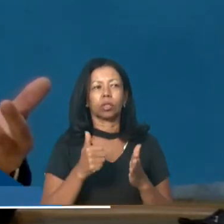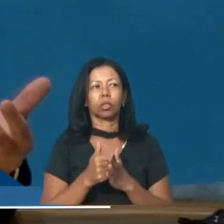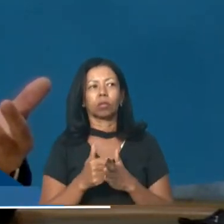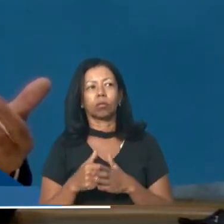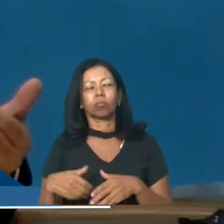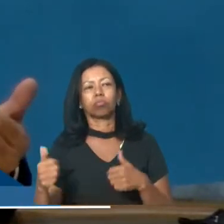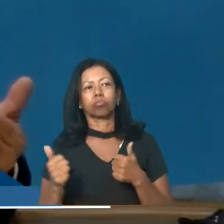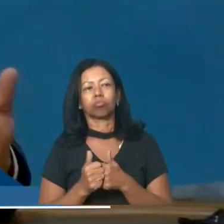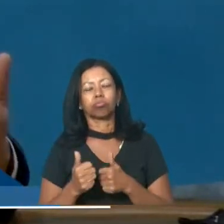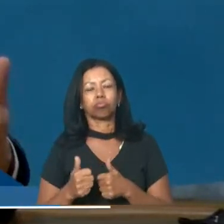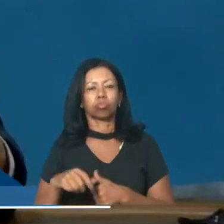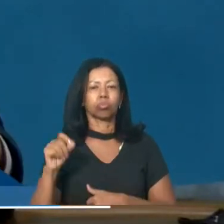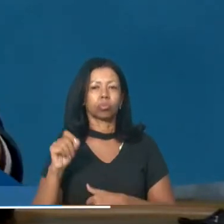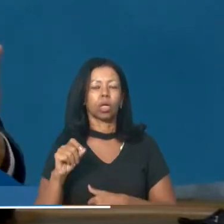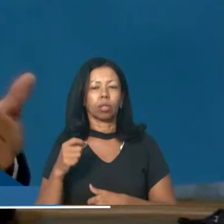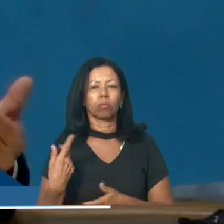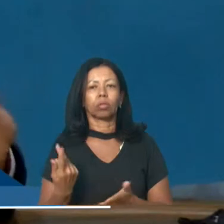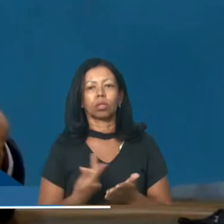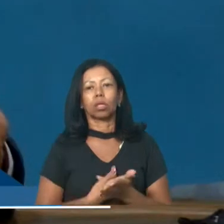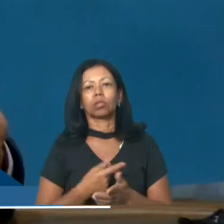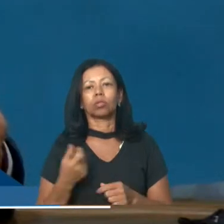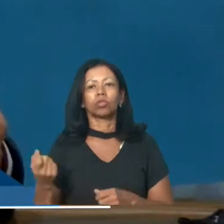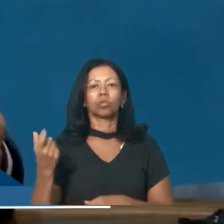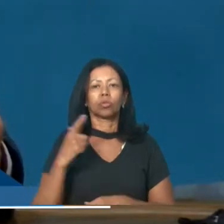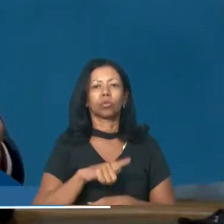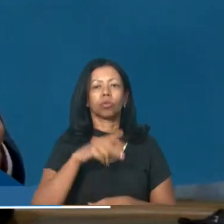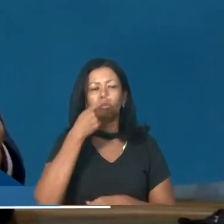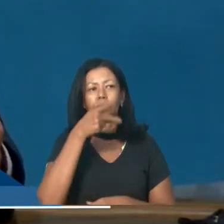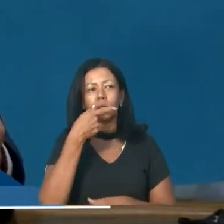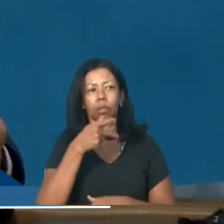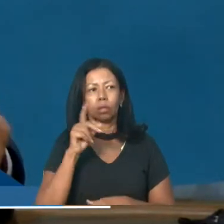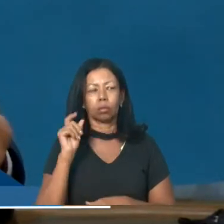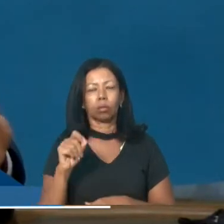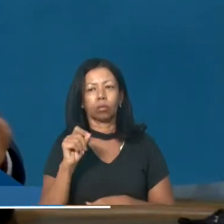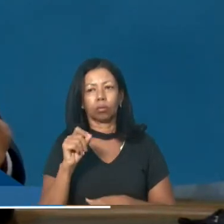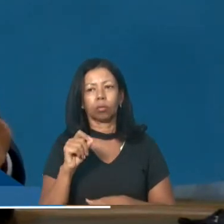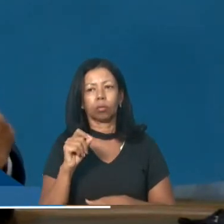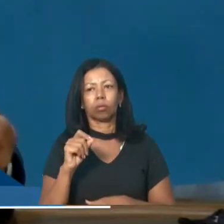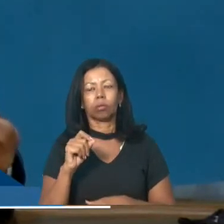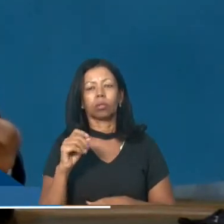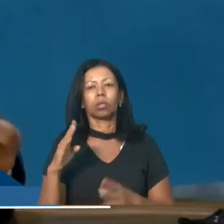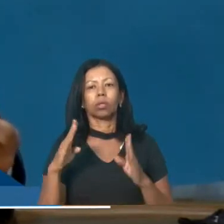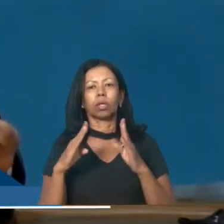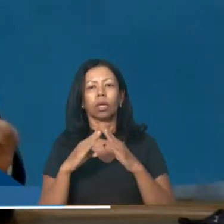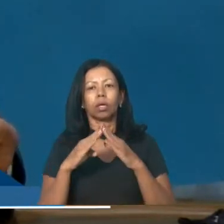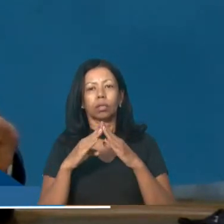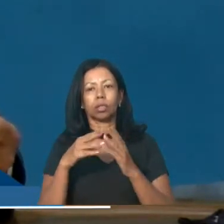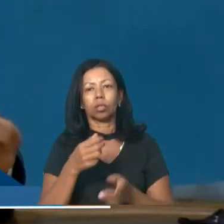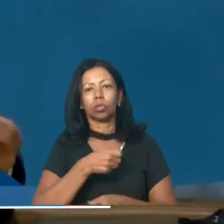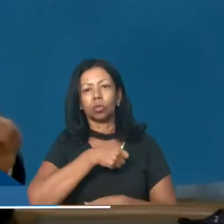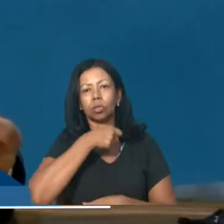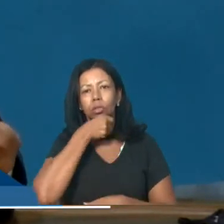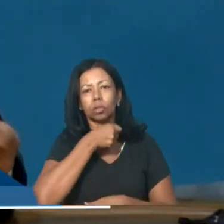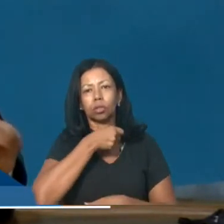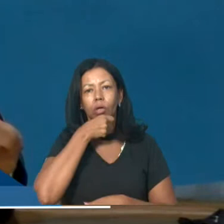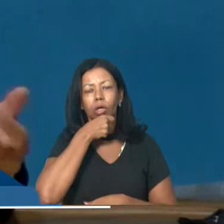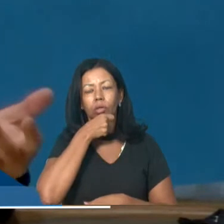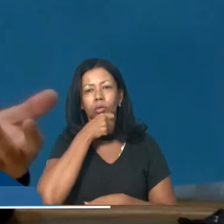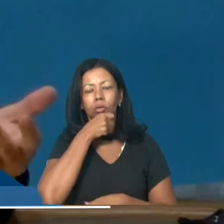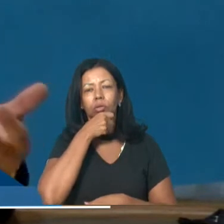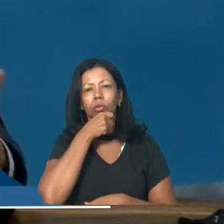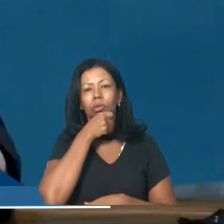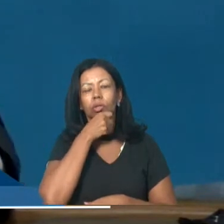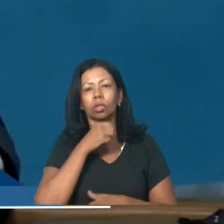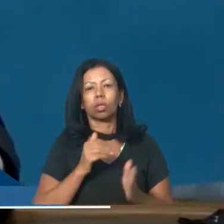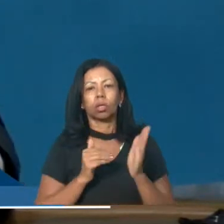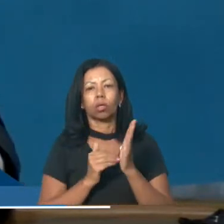do extremismo. Mais uma vez, me reportando ao caso do lar de abrigamento dos idosos, vereador Sérgio, a